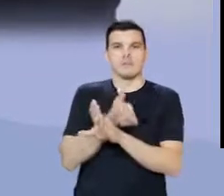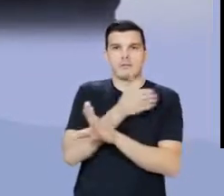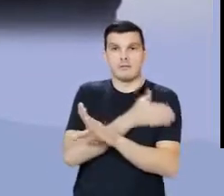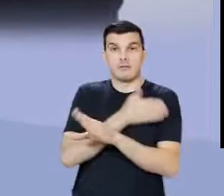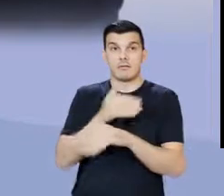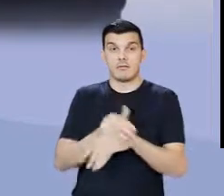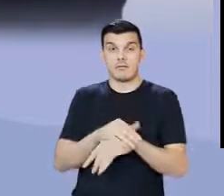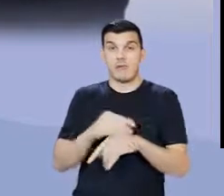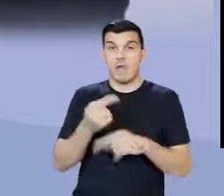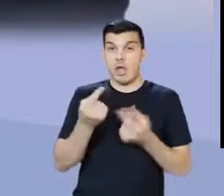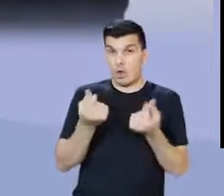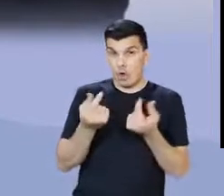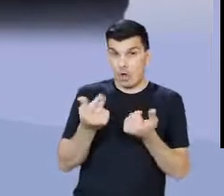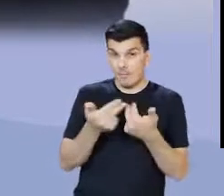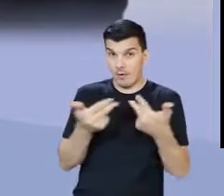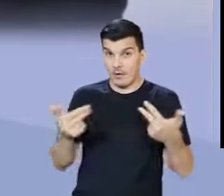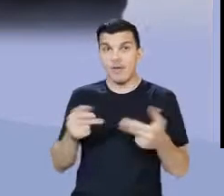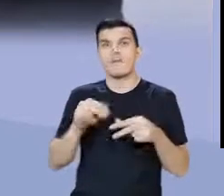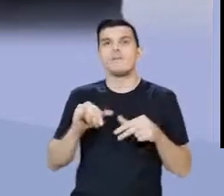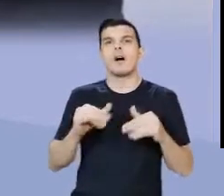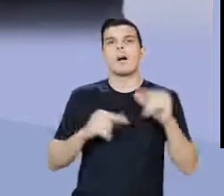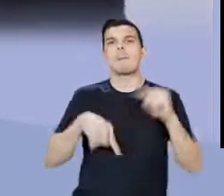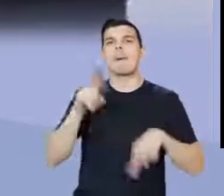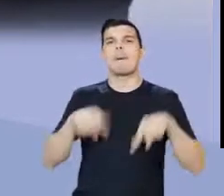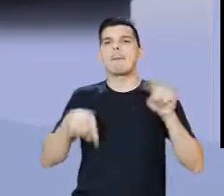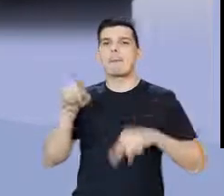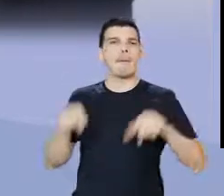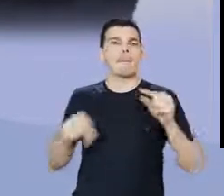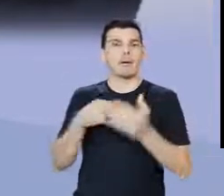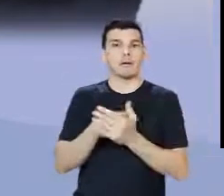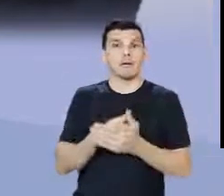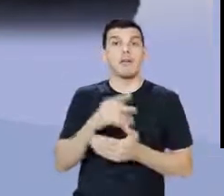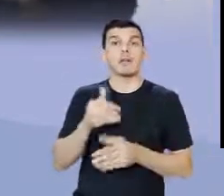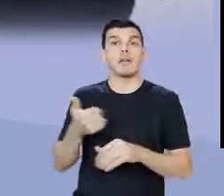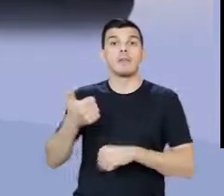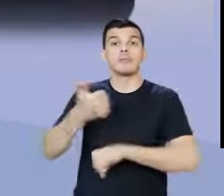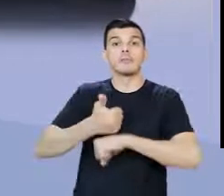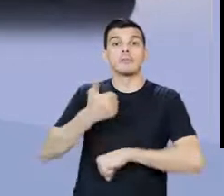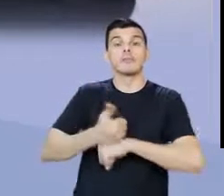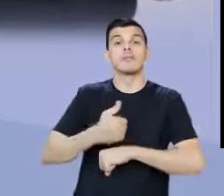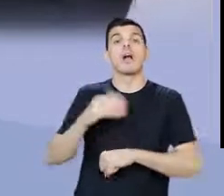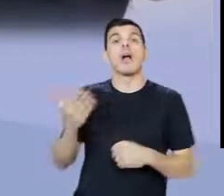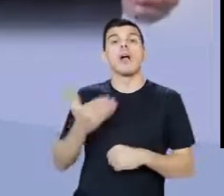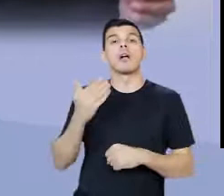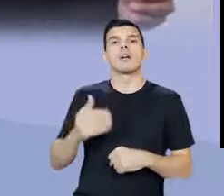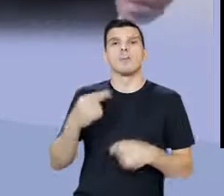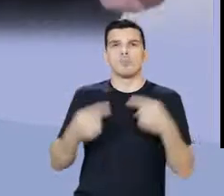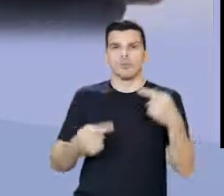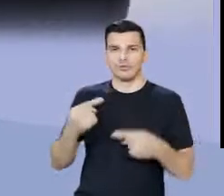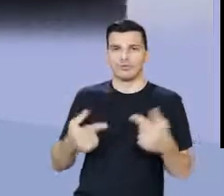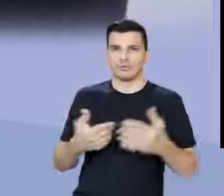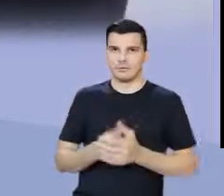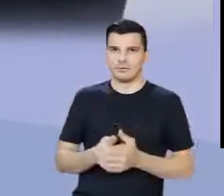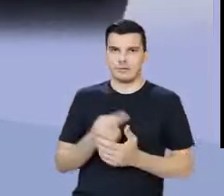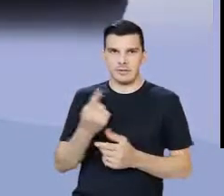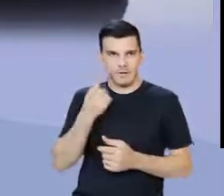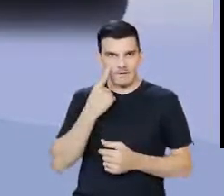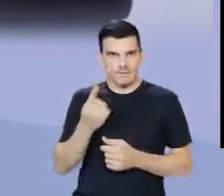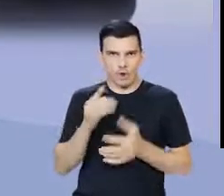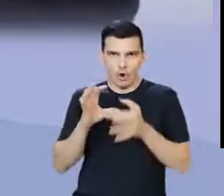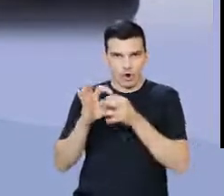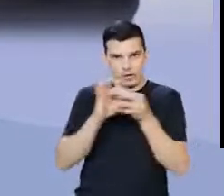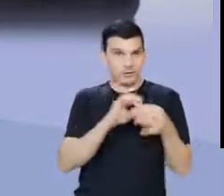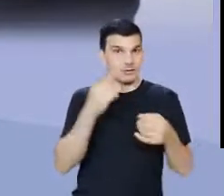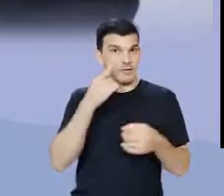slides anteriores, que a economia vai ficar instável e quem entra na estabilidade é a política. Se